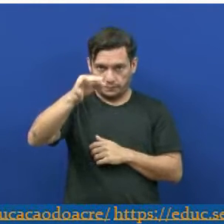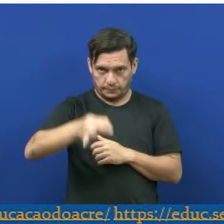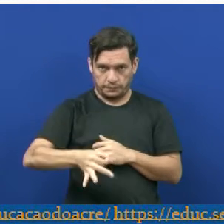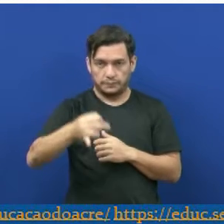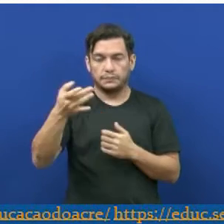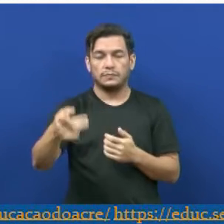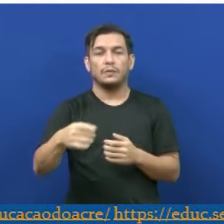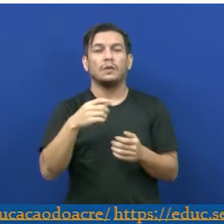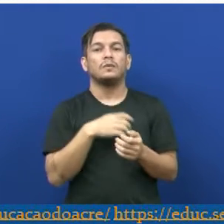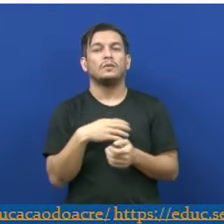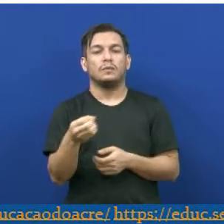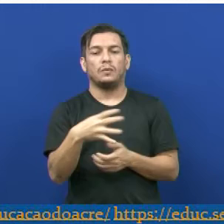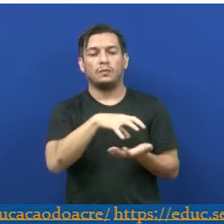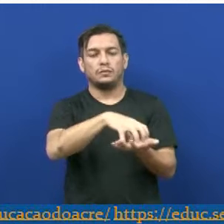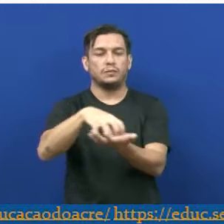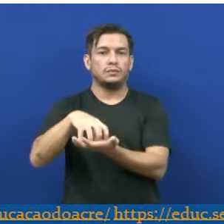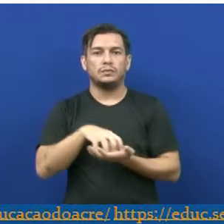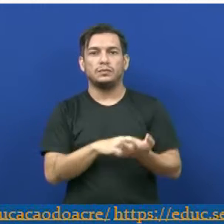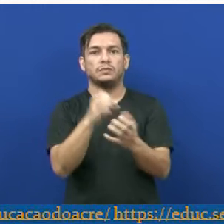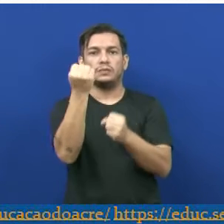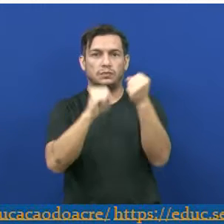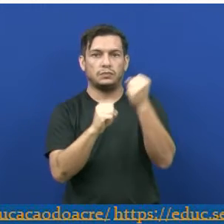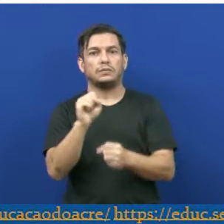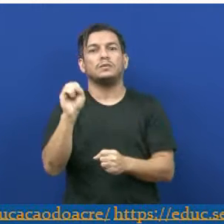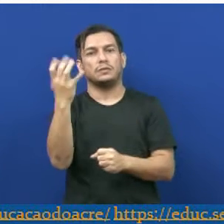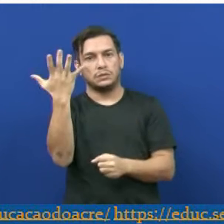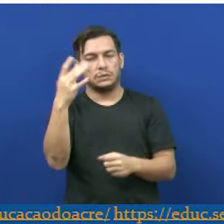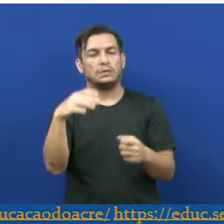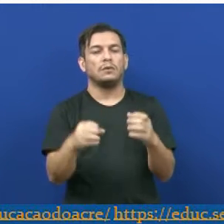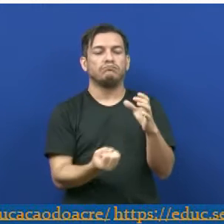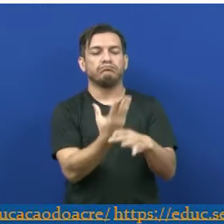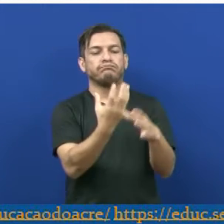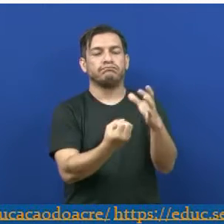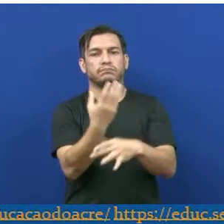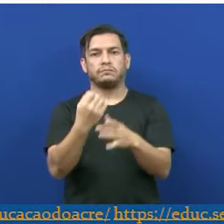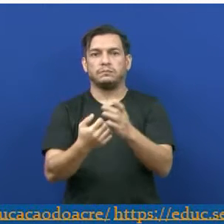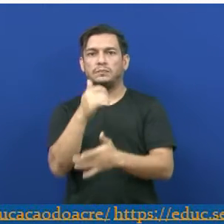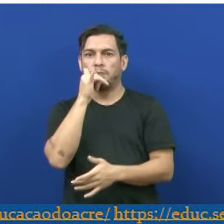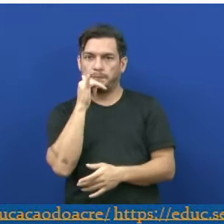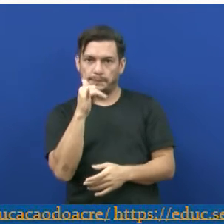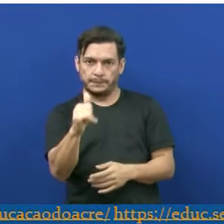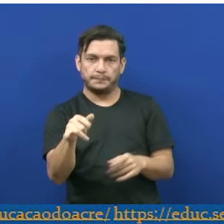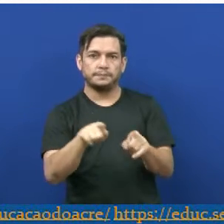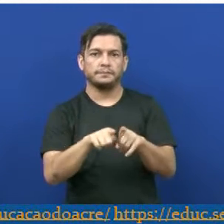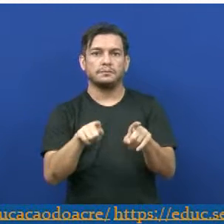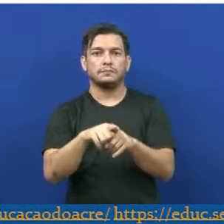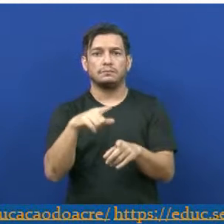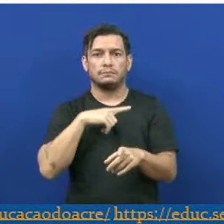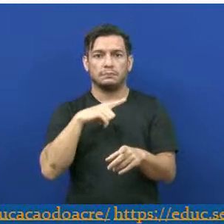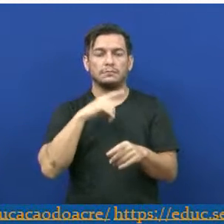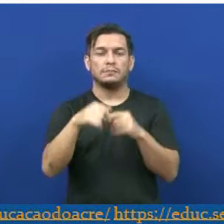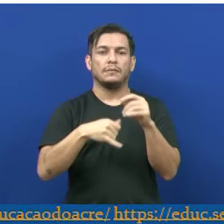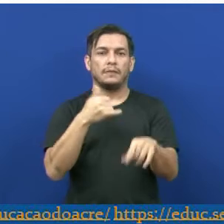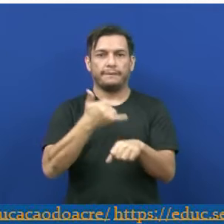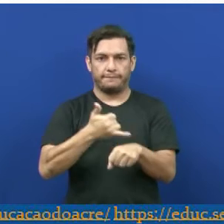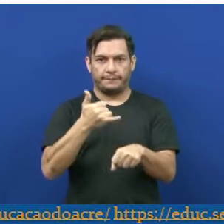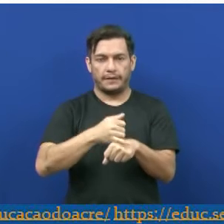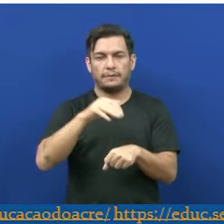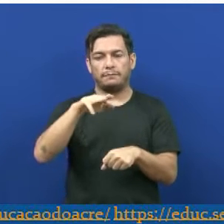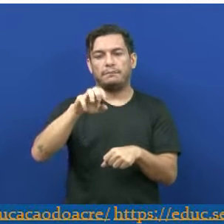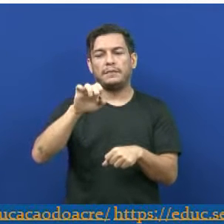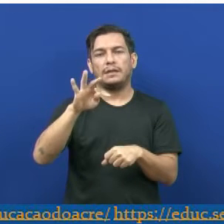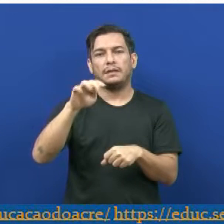correto? Então novos setores industriais vão acontecendo, novas fontes de geração de energia, nós vamos ter a metalurgia, o